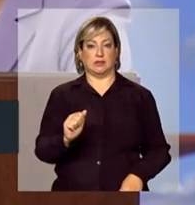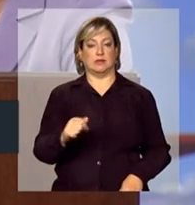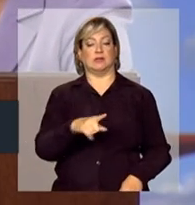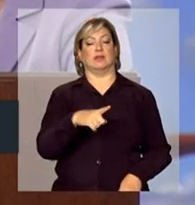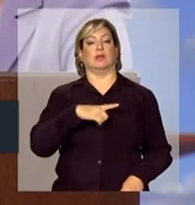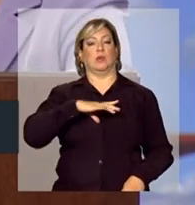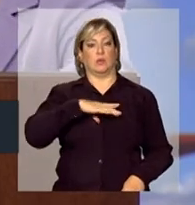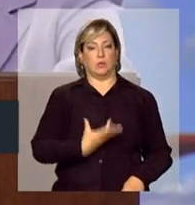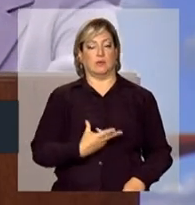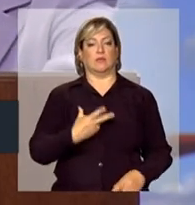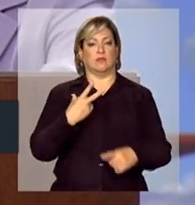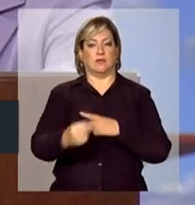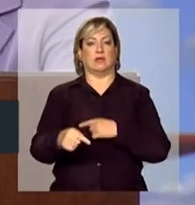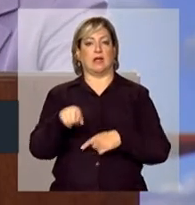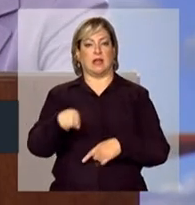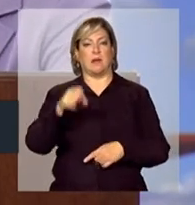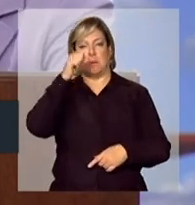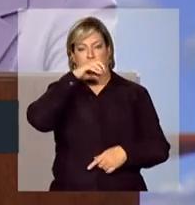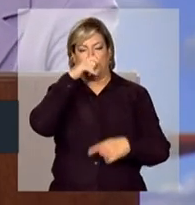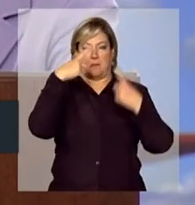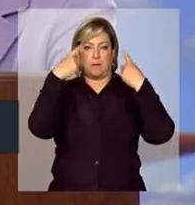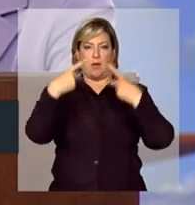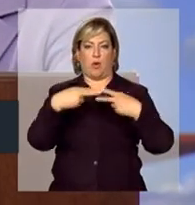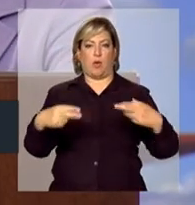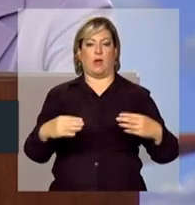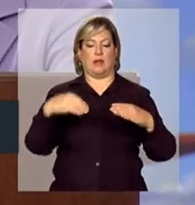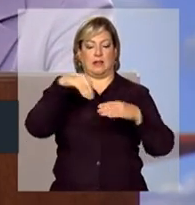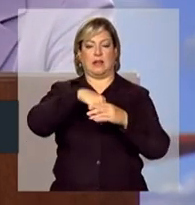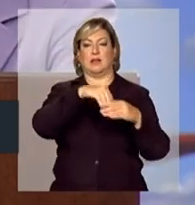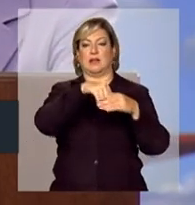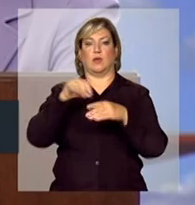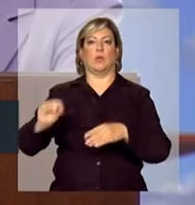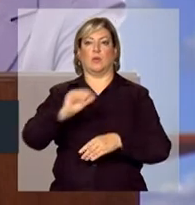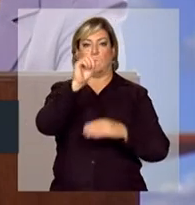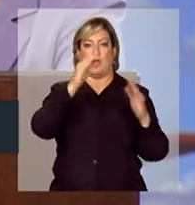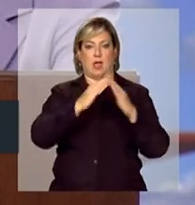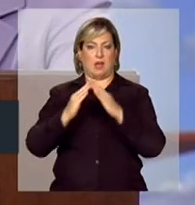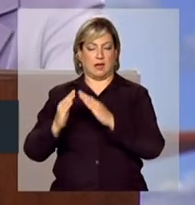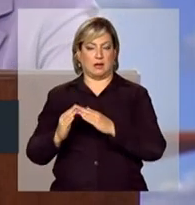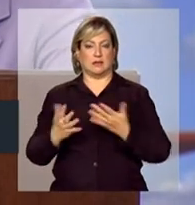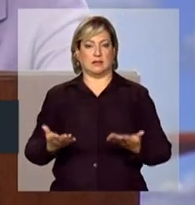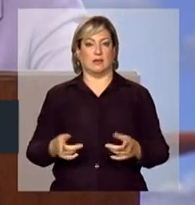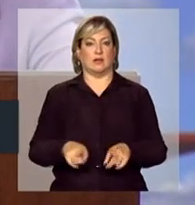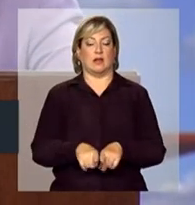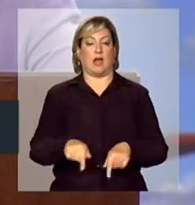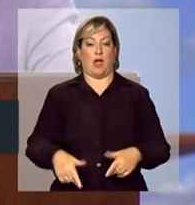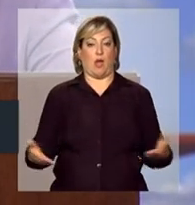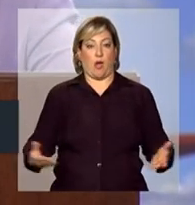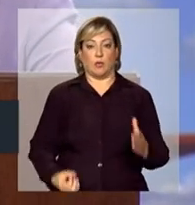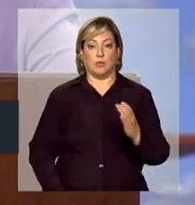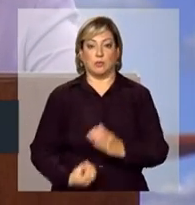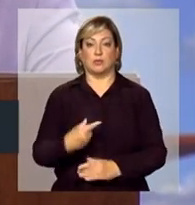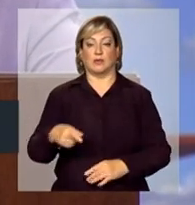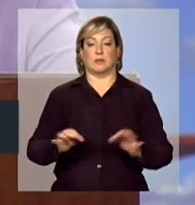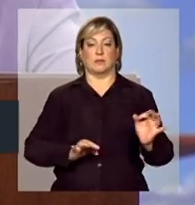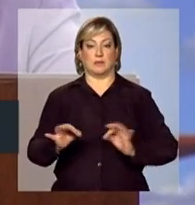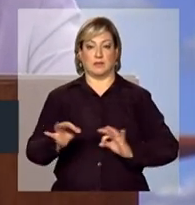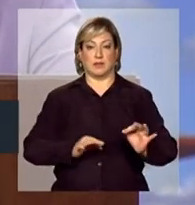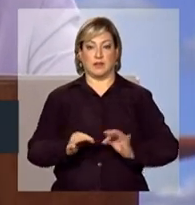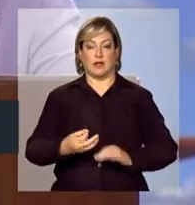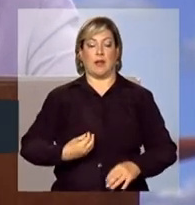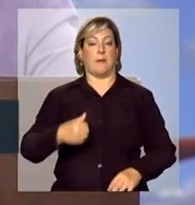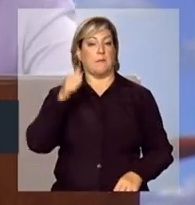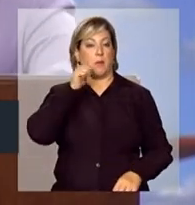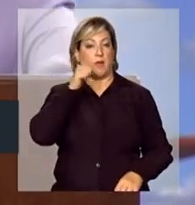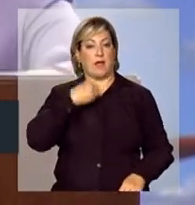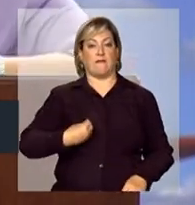violência doméstica e lança hoje o Arrojado plano o Arrojado programa mulher viver sem